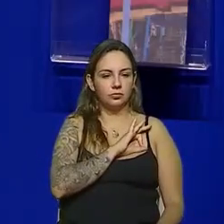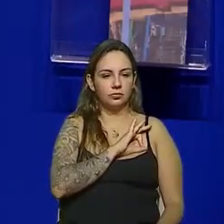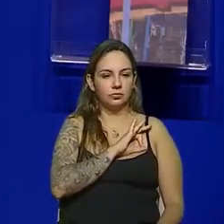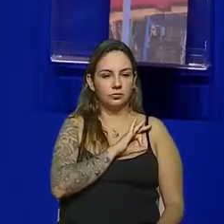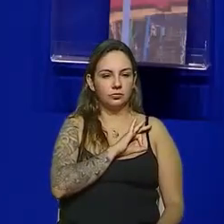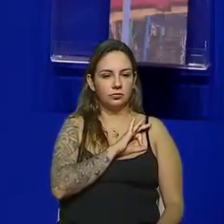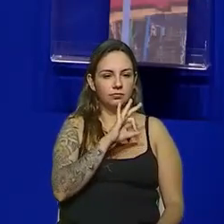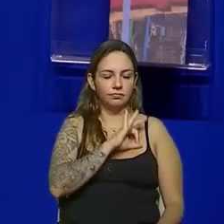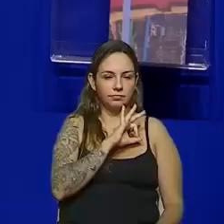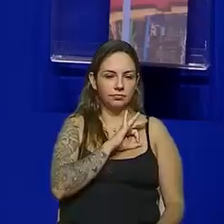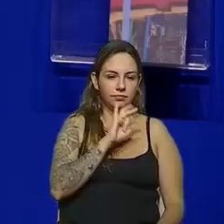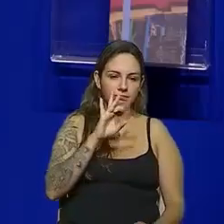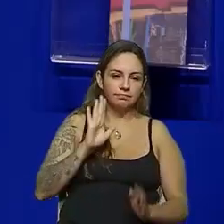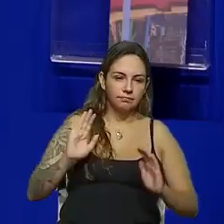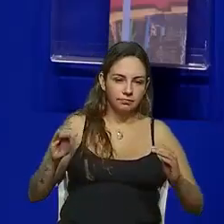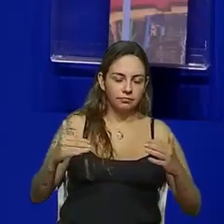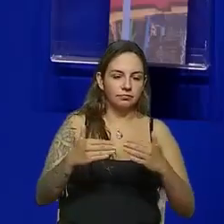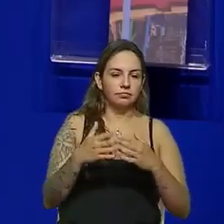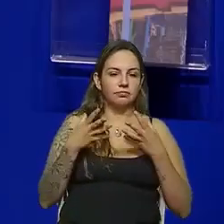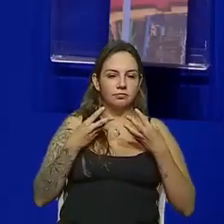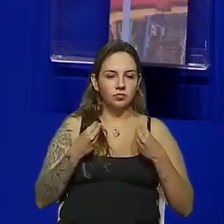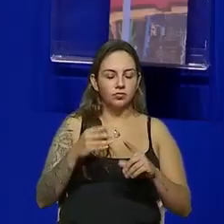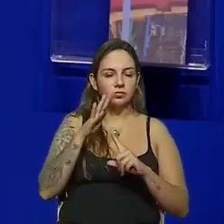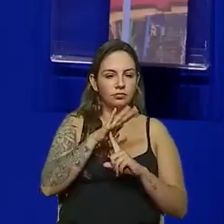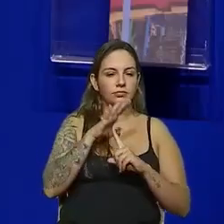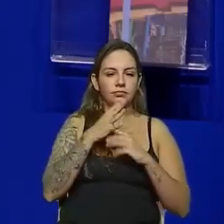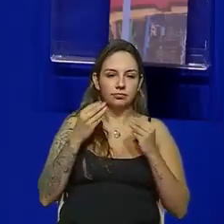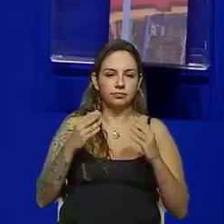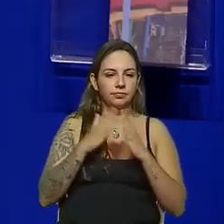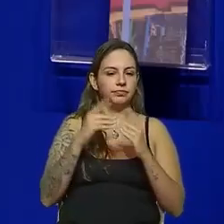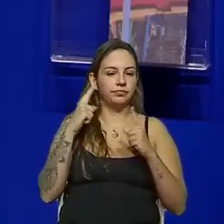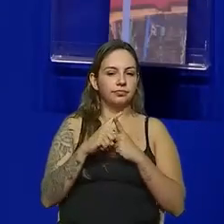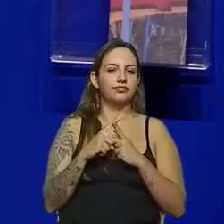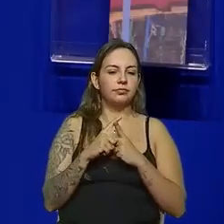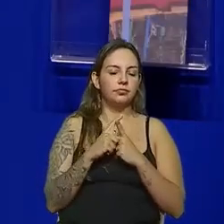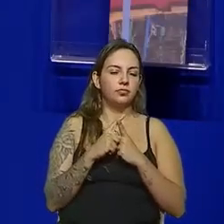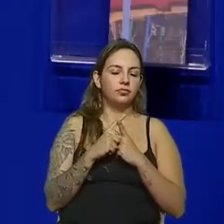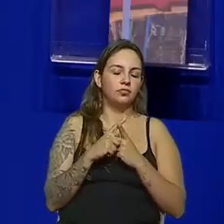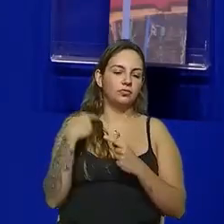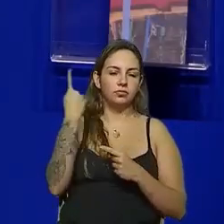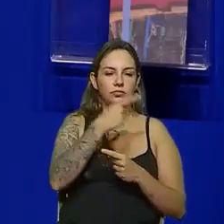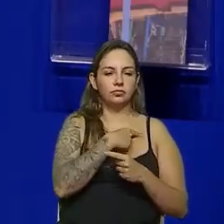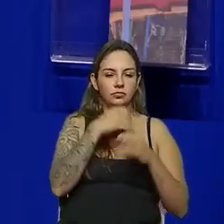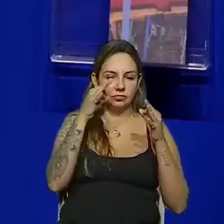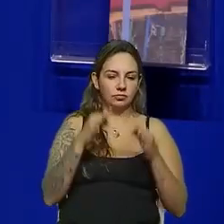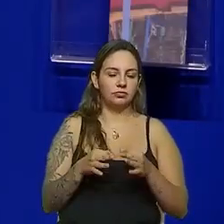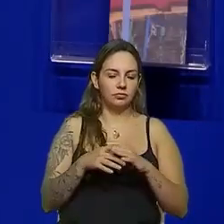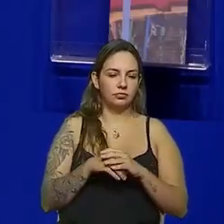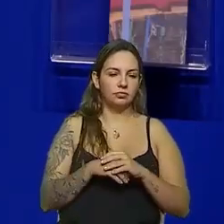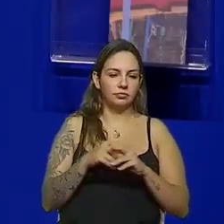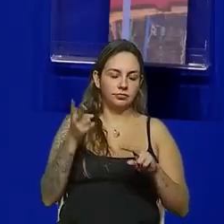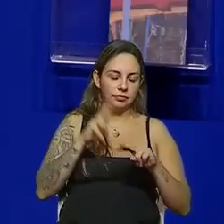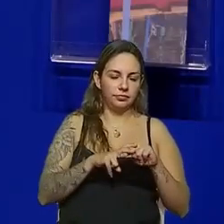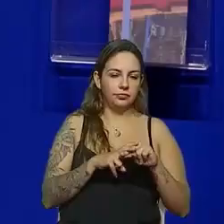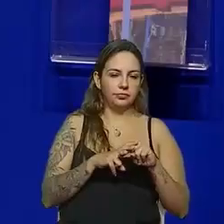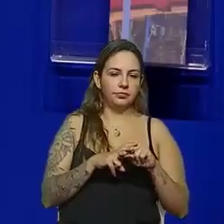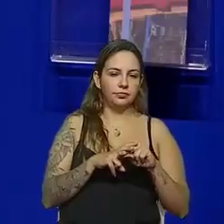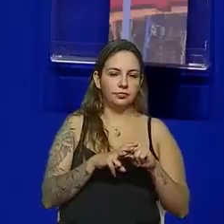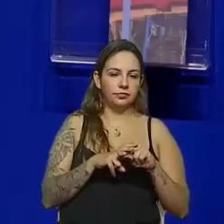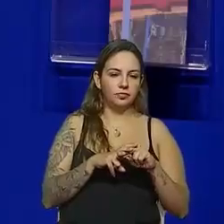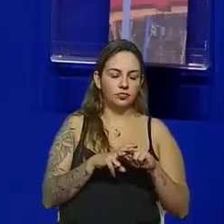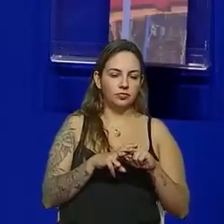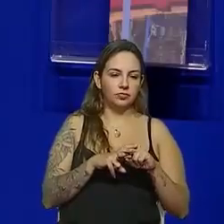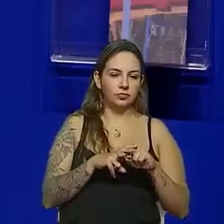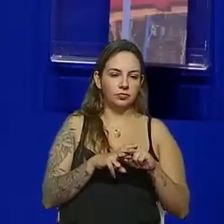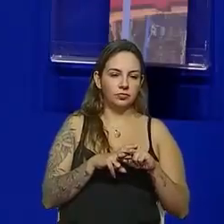E a polícia cercando cada vez mais, e encheu aquela praça, encheu a igreja toda. E a gente tinha certeza de que a gente seria preso. Foi